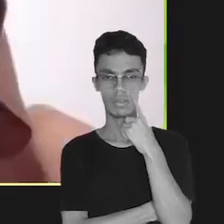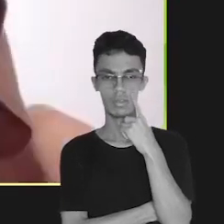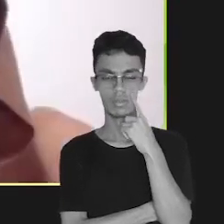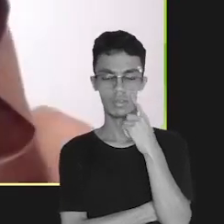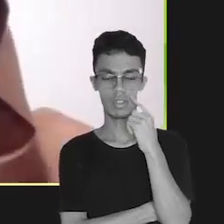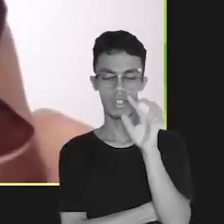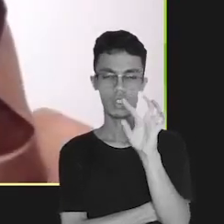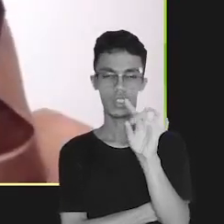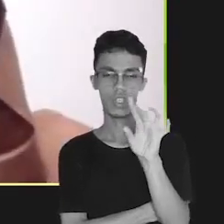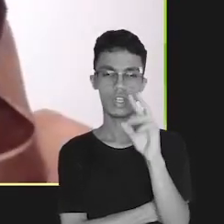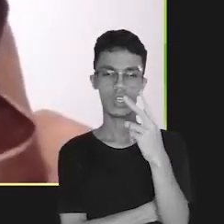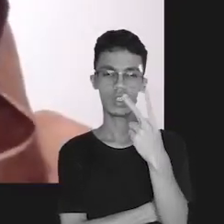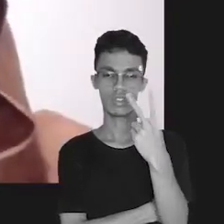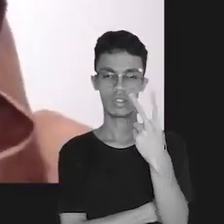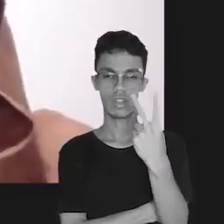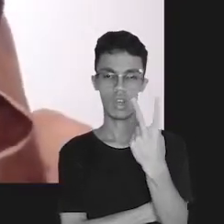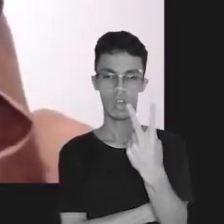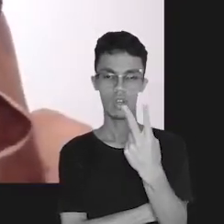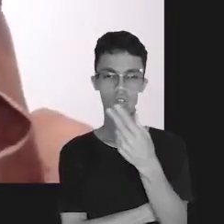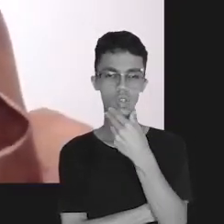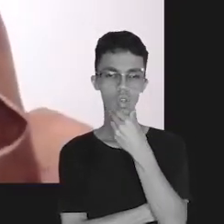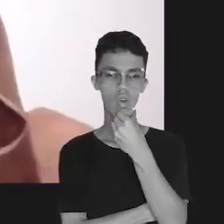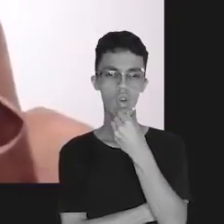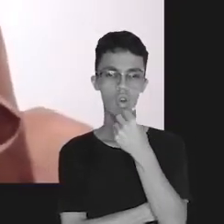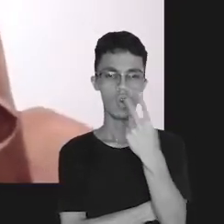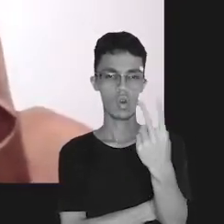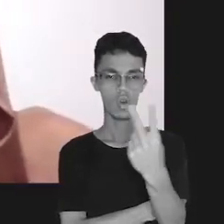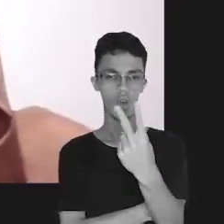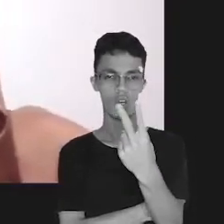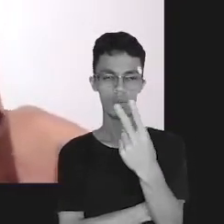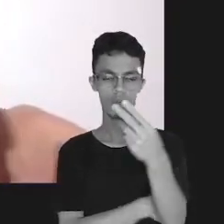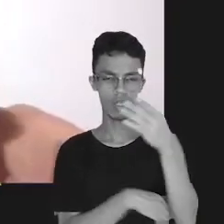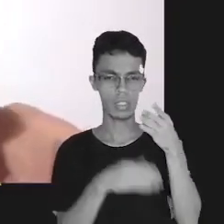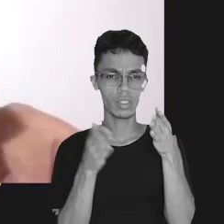vejo dois. 2 homens agora?